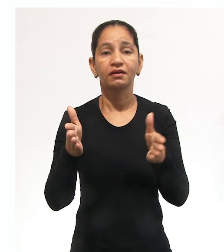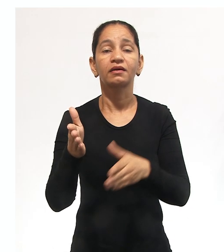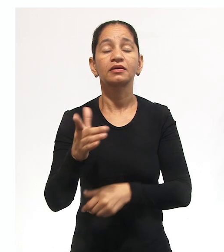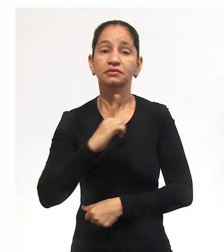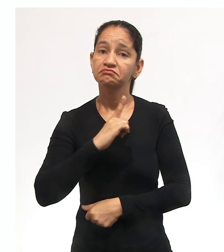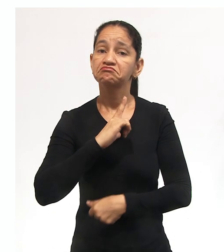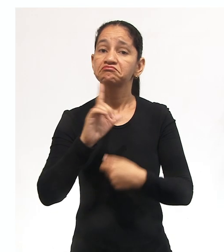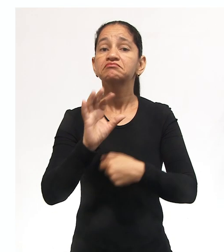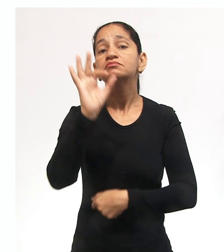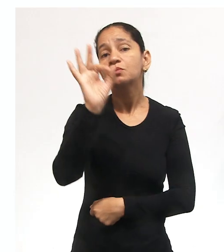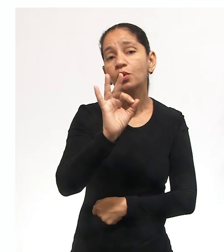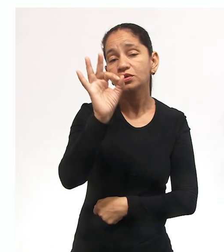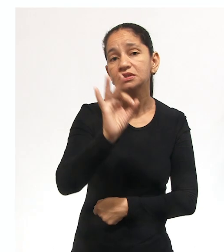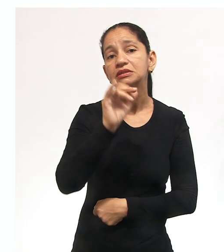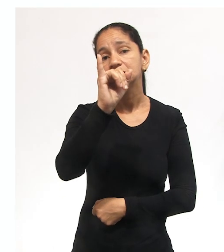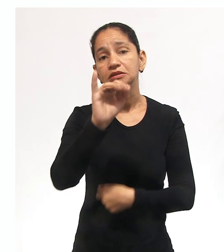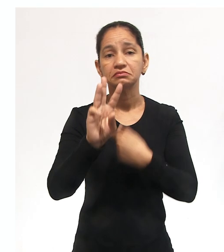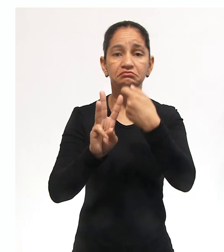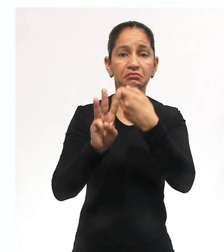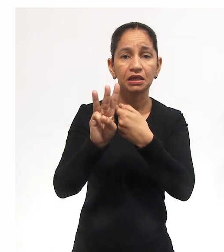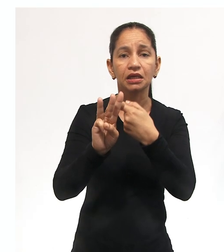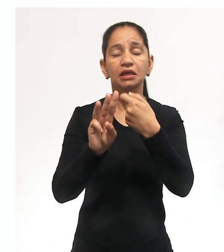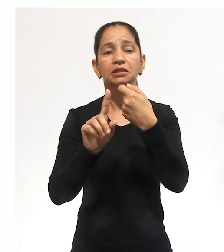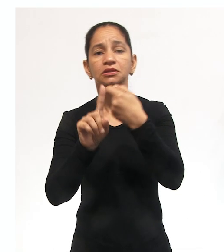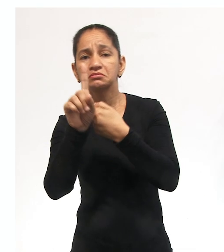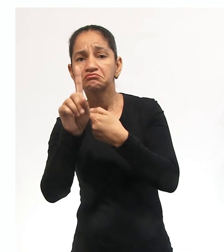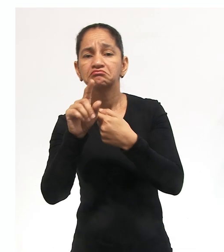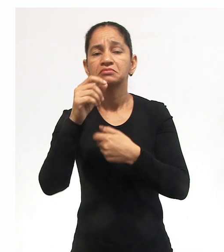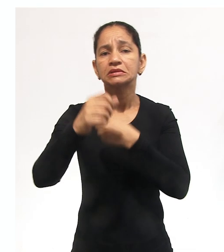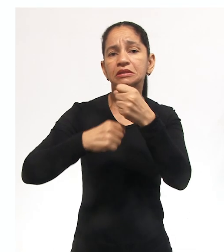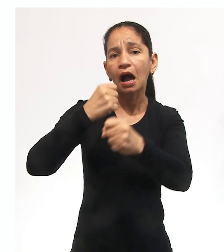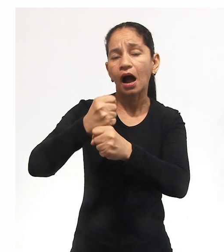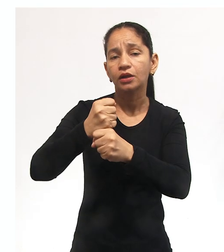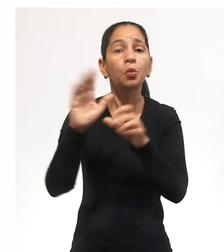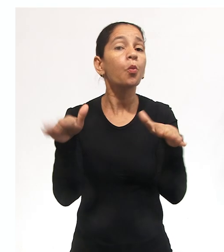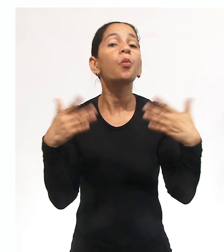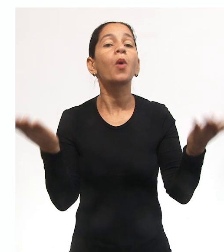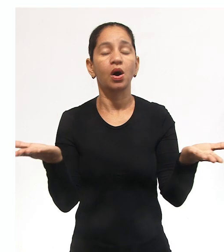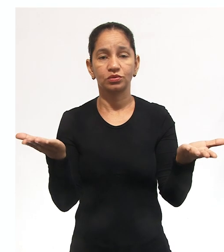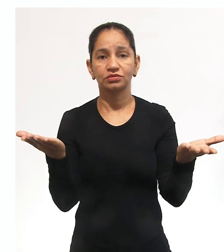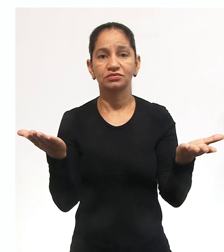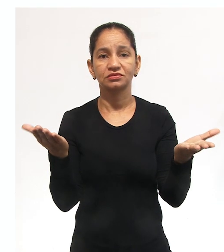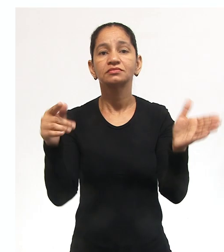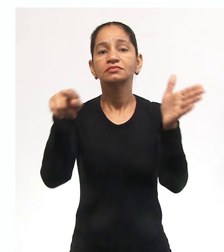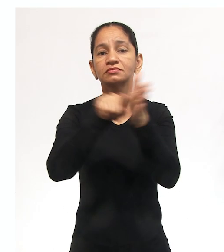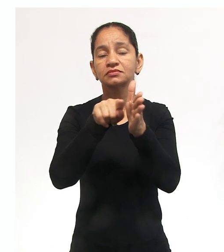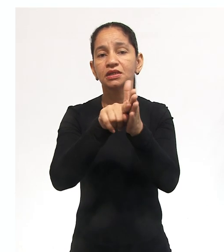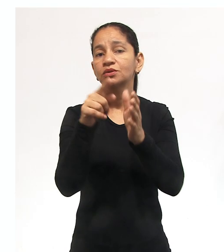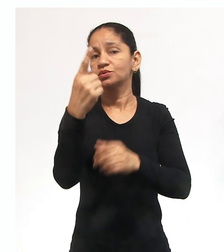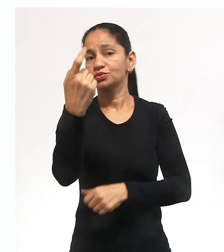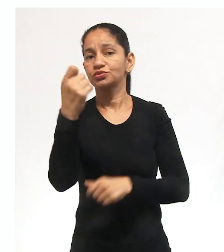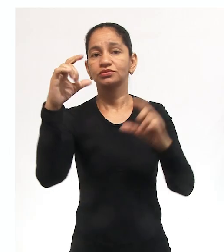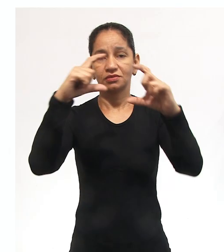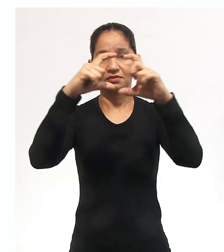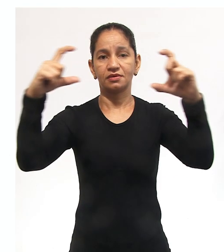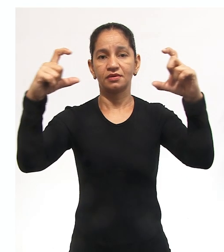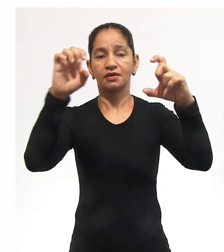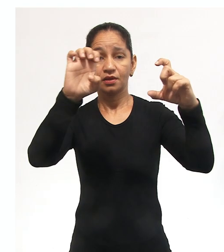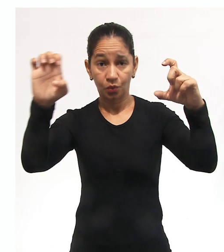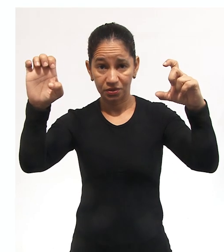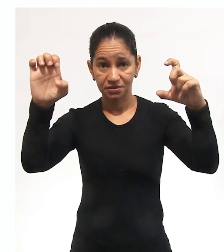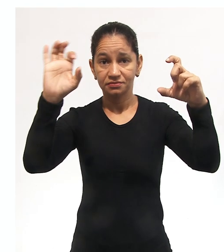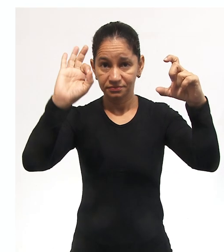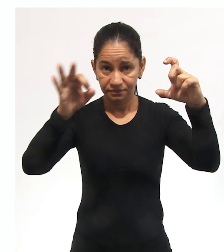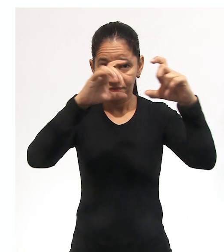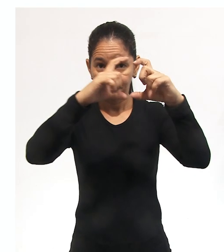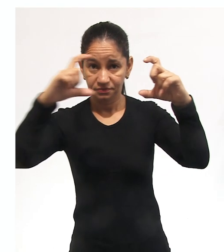da minha taxa, né? Se é trimestral, mensal, anual. E aí, menos 1 da fórmula, da equação,